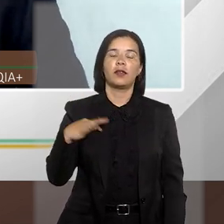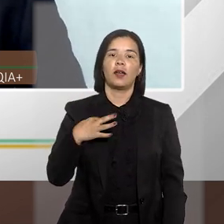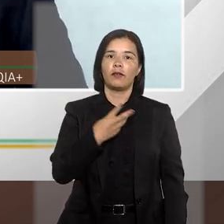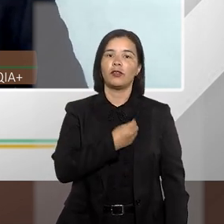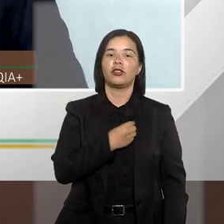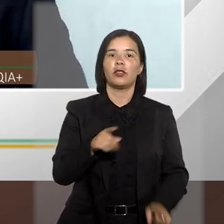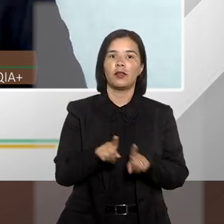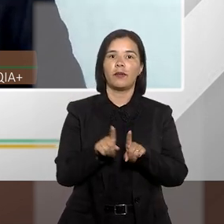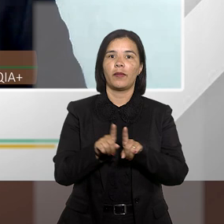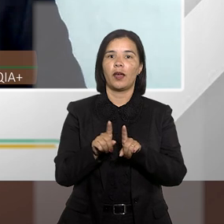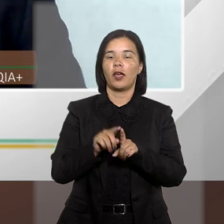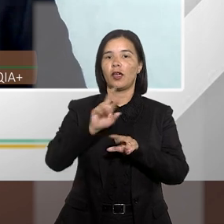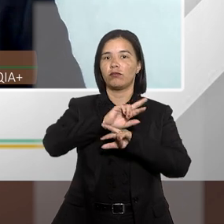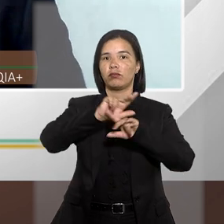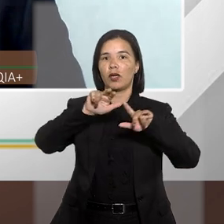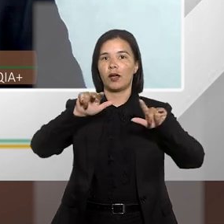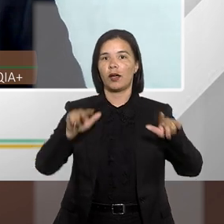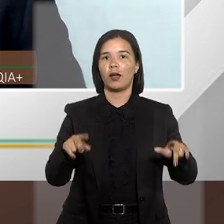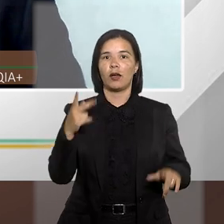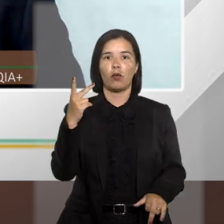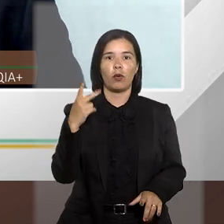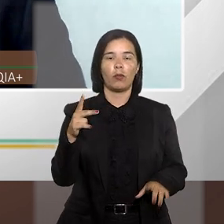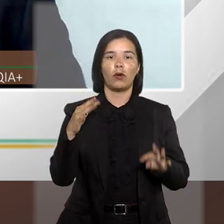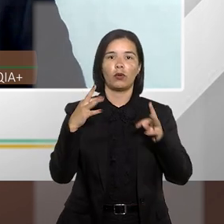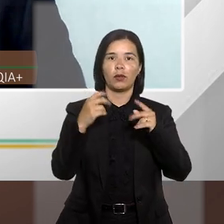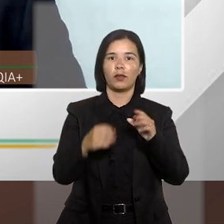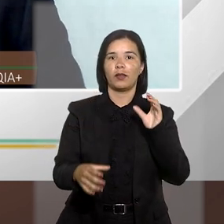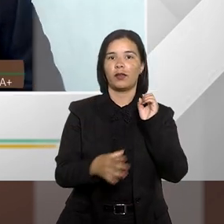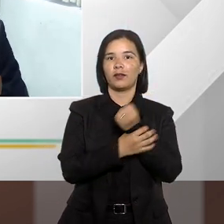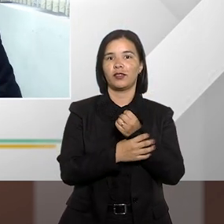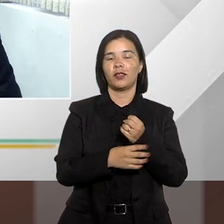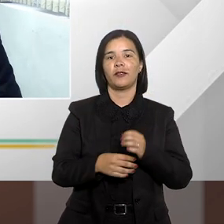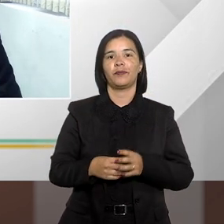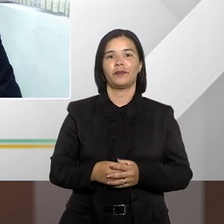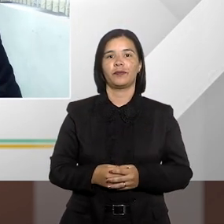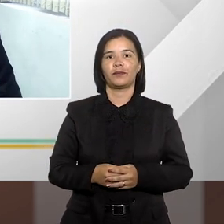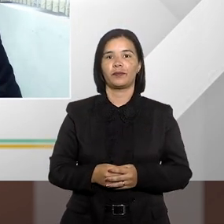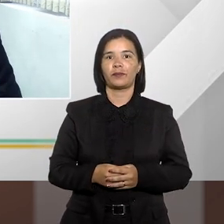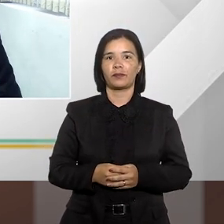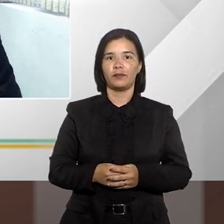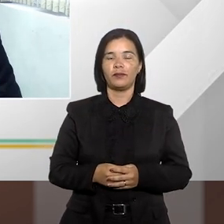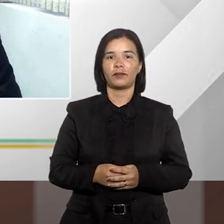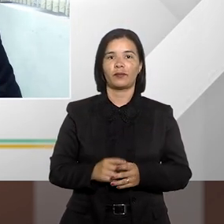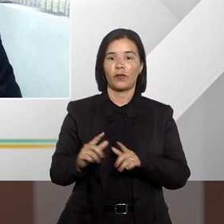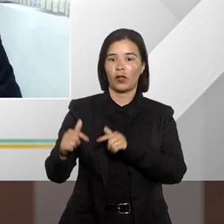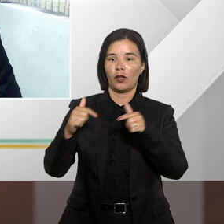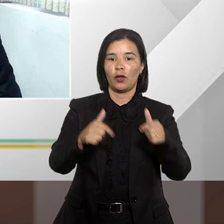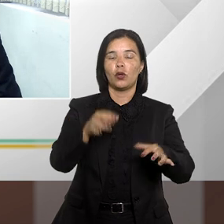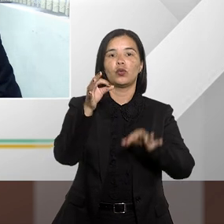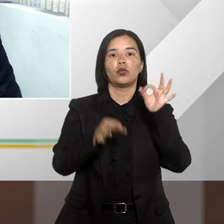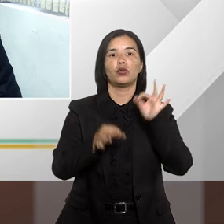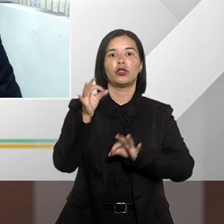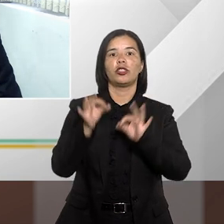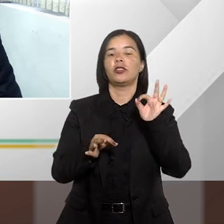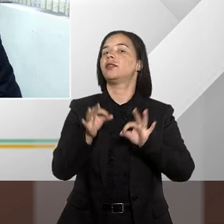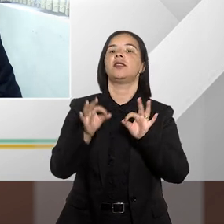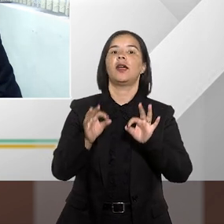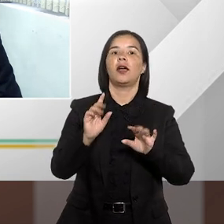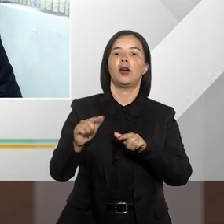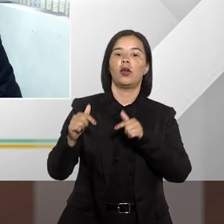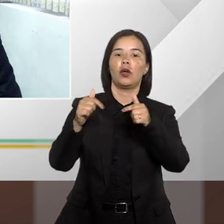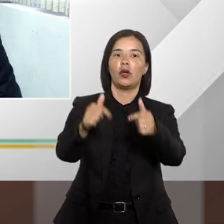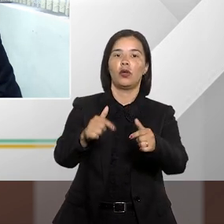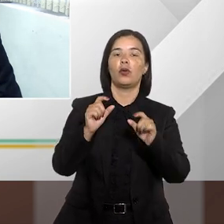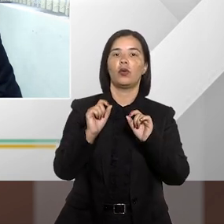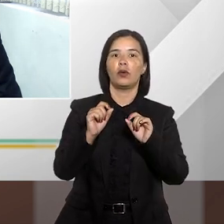pela lei, garantida, né, pela Lei Maria da Penha. Falando ainda dessa atuação do judiciário, né, vem agindo para